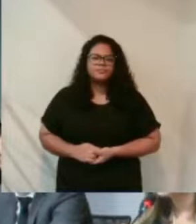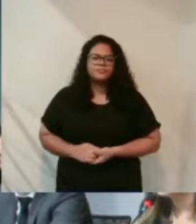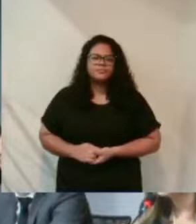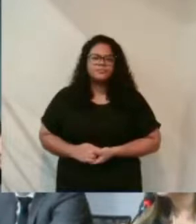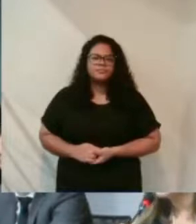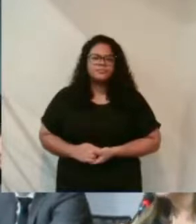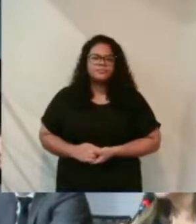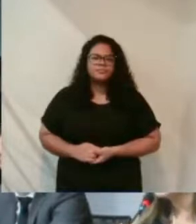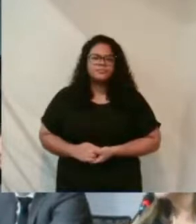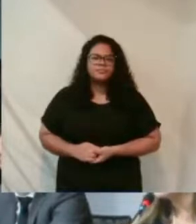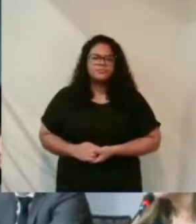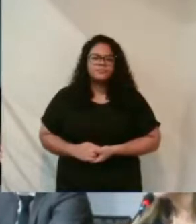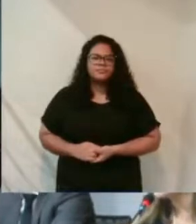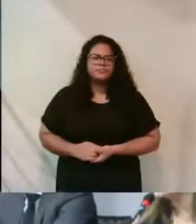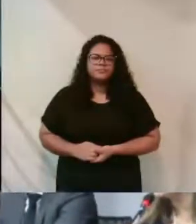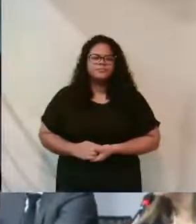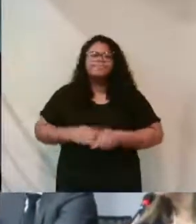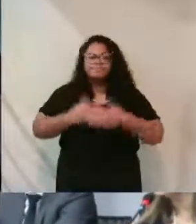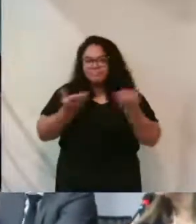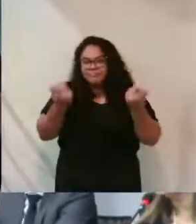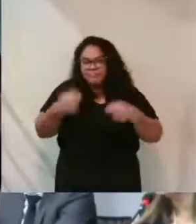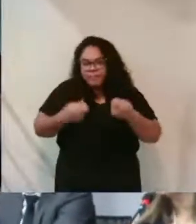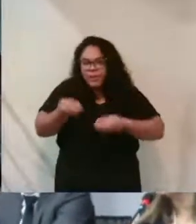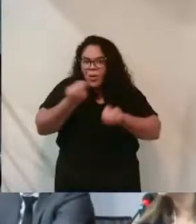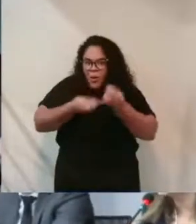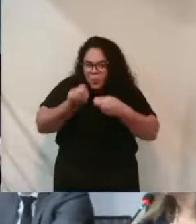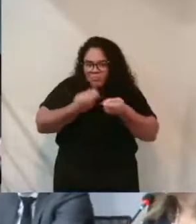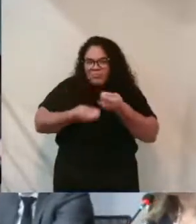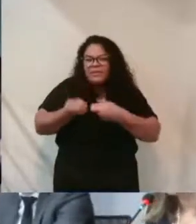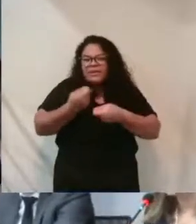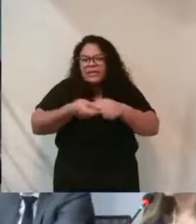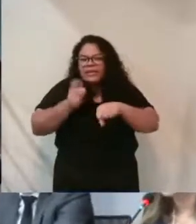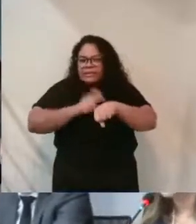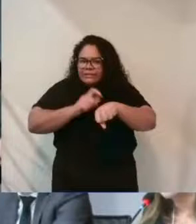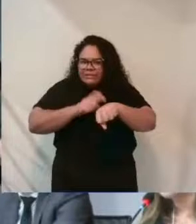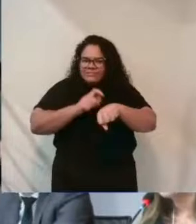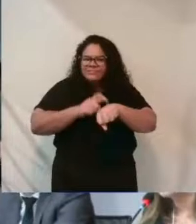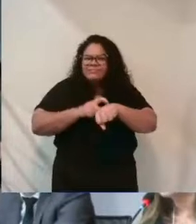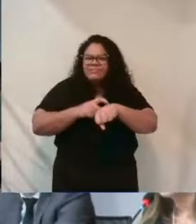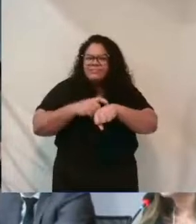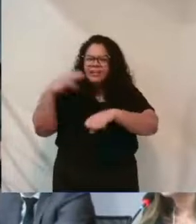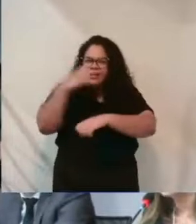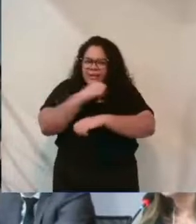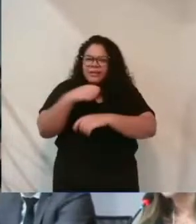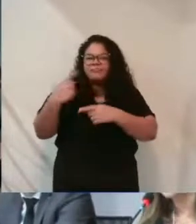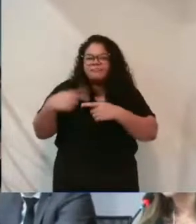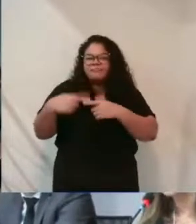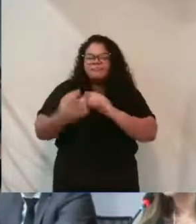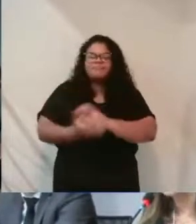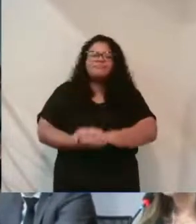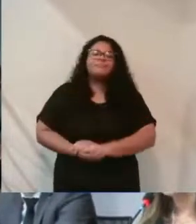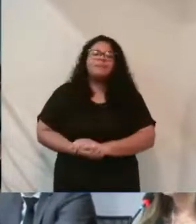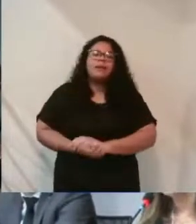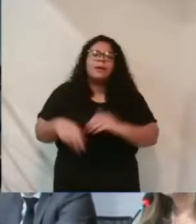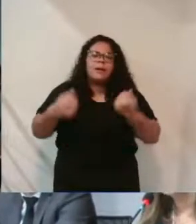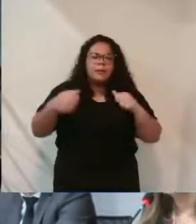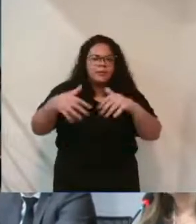considerando que a gente está com o tempo bem apertado, porque vamos ter que entregar o auditório no horário.